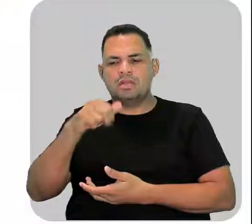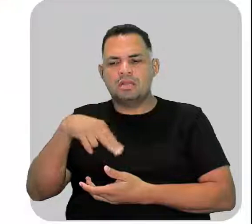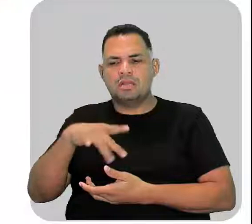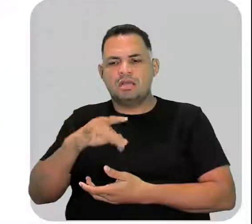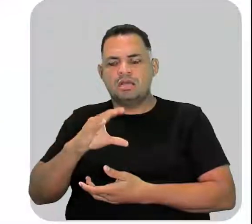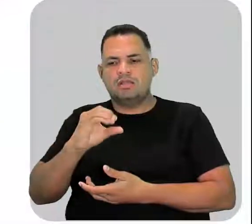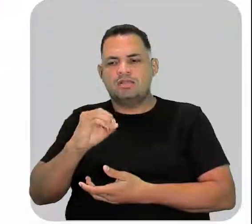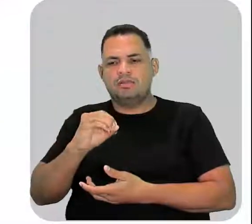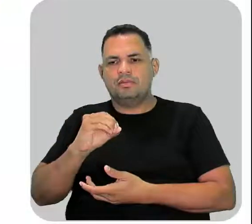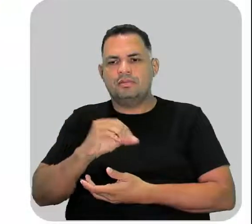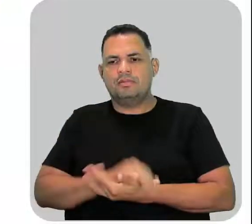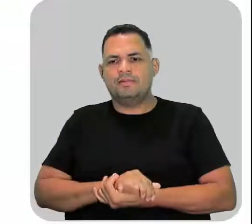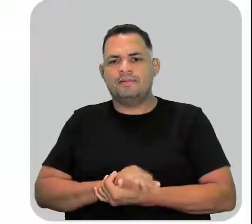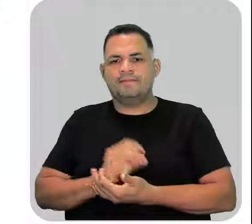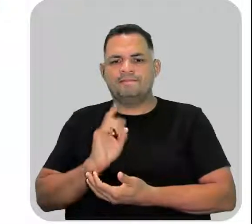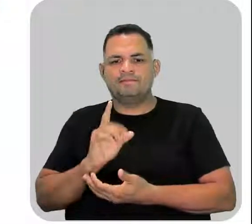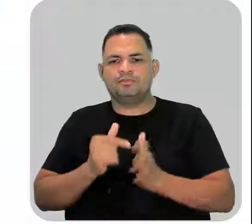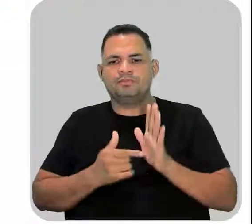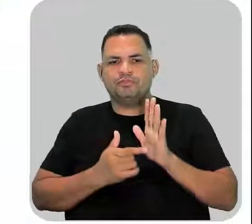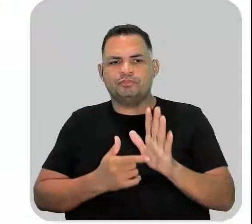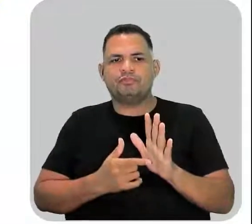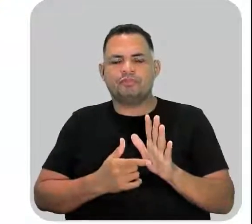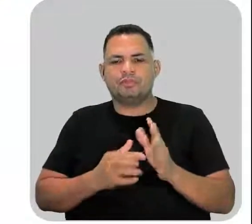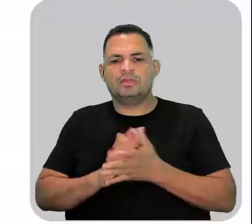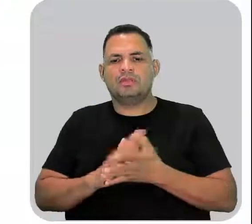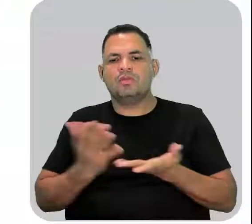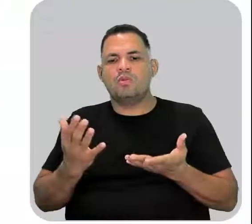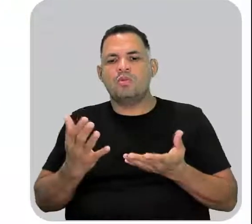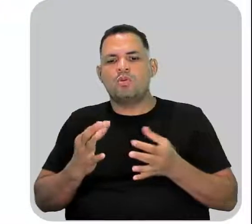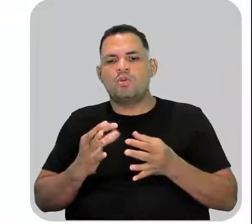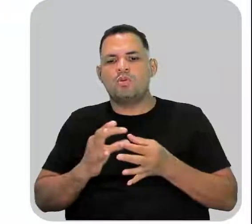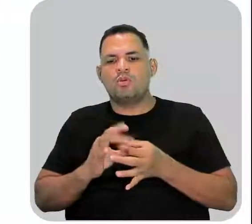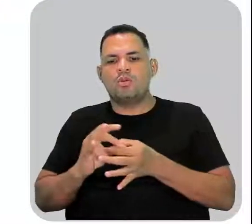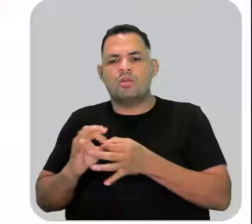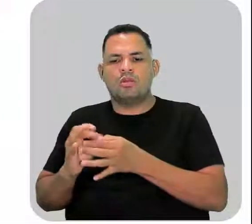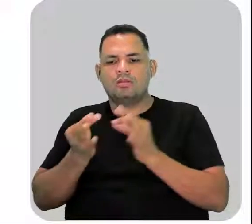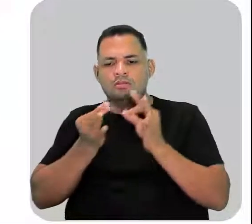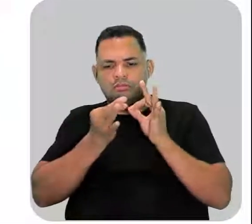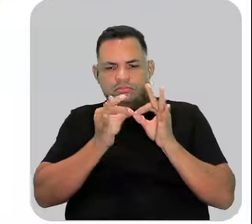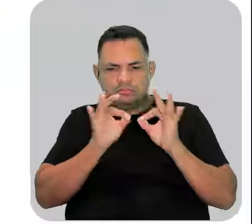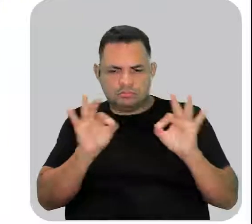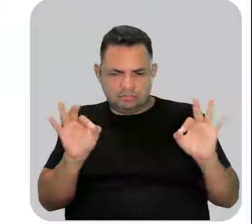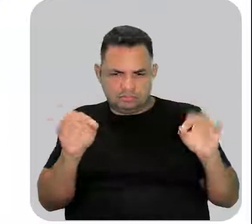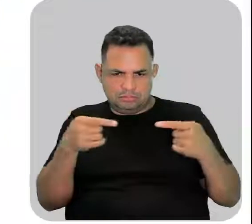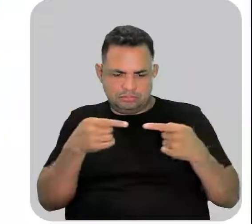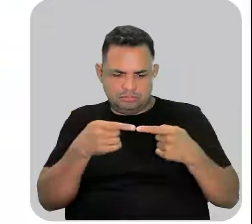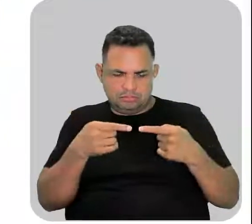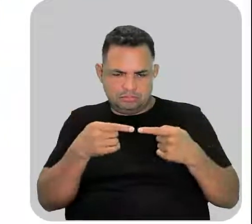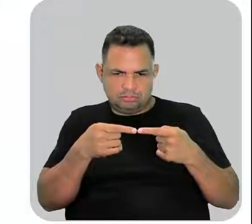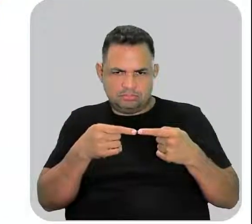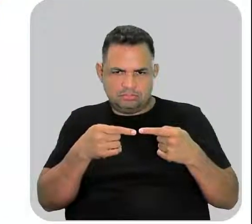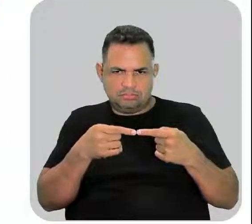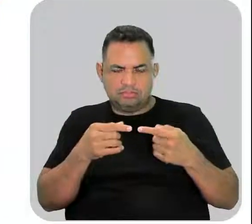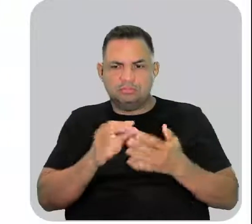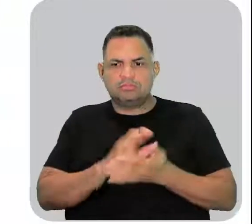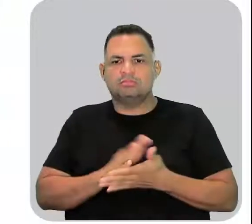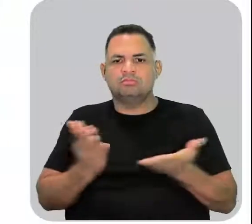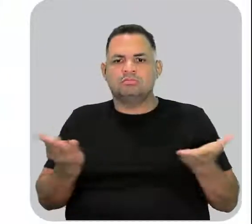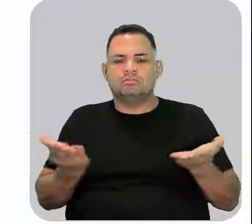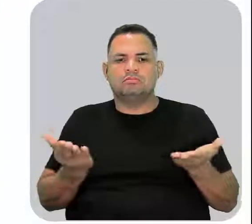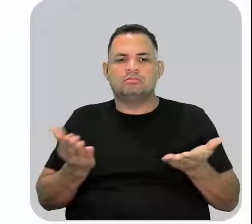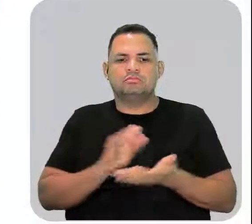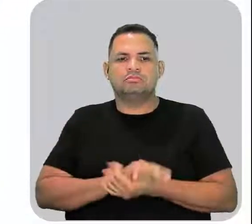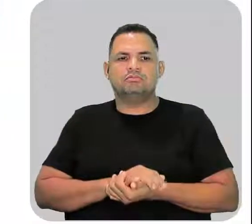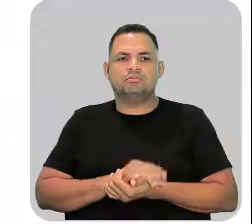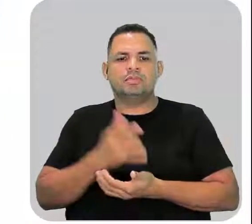alcano. Ele apresenta somente ligação do tipo simples. E aí, por isso, pessoal,